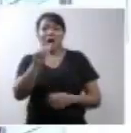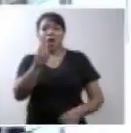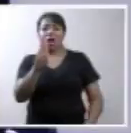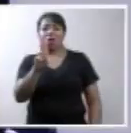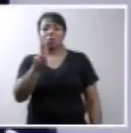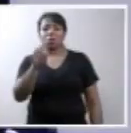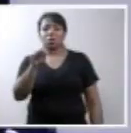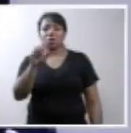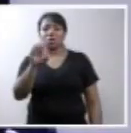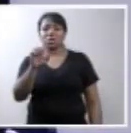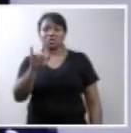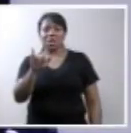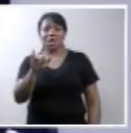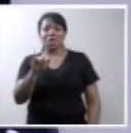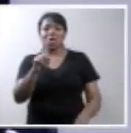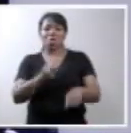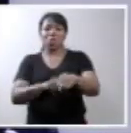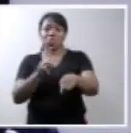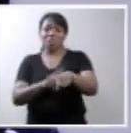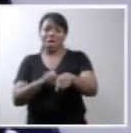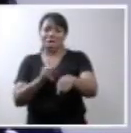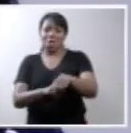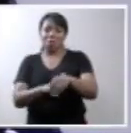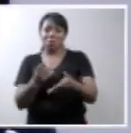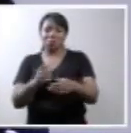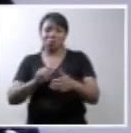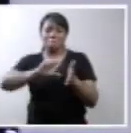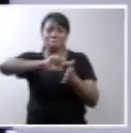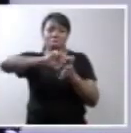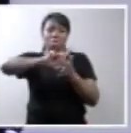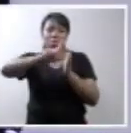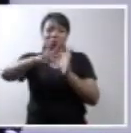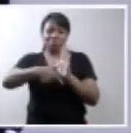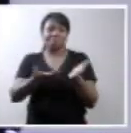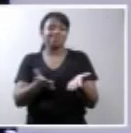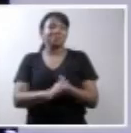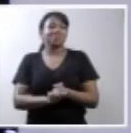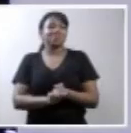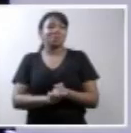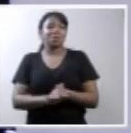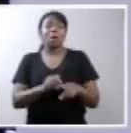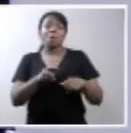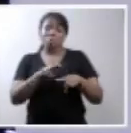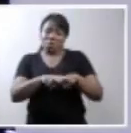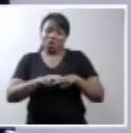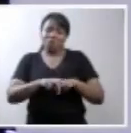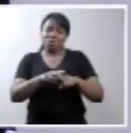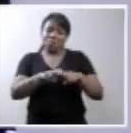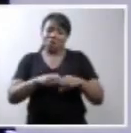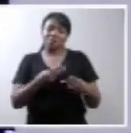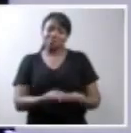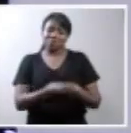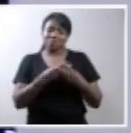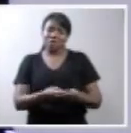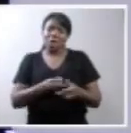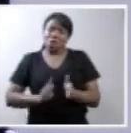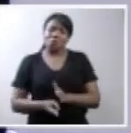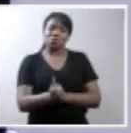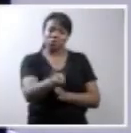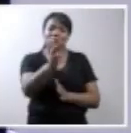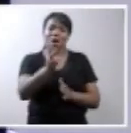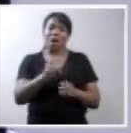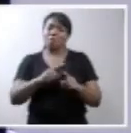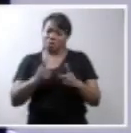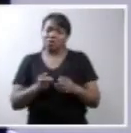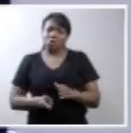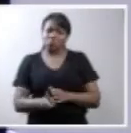pouco Muito obrigado sim sim sim e essa tolerância que ele permitiu justamente